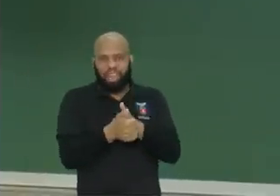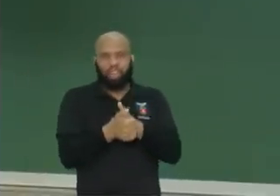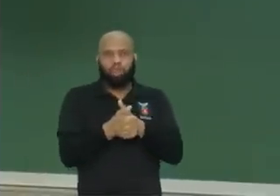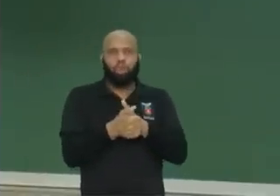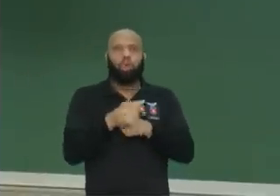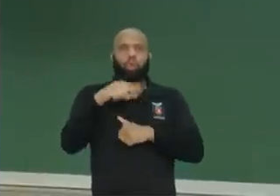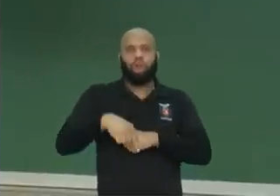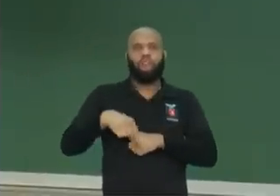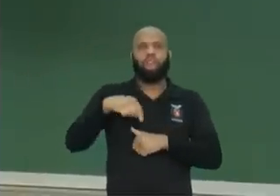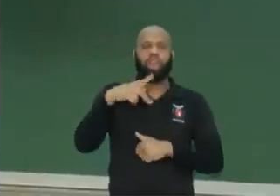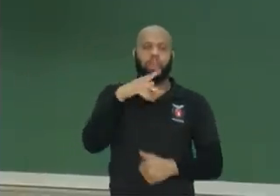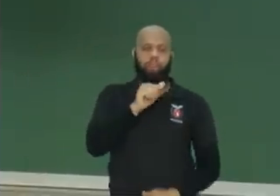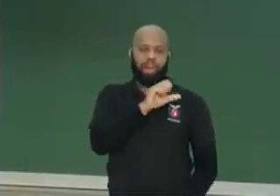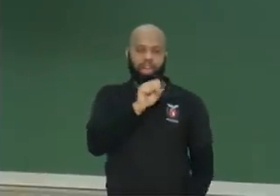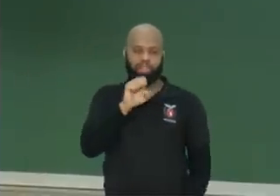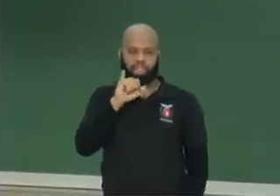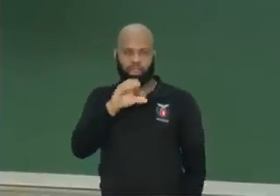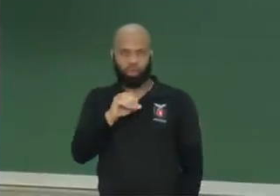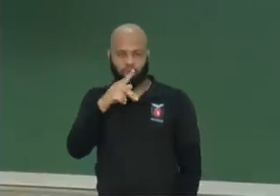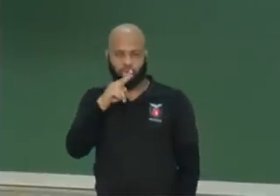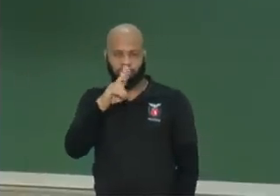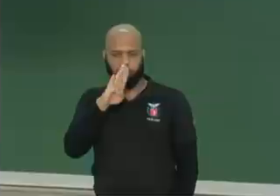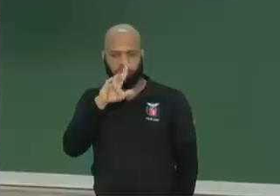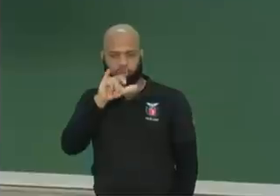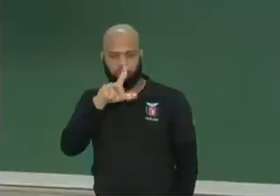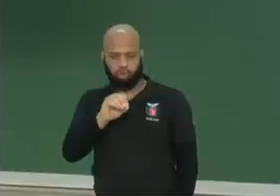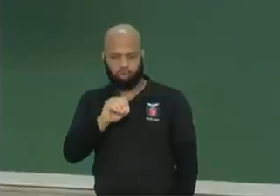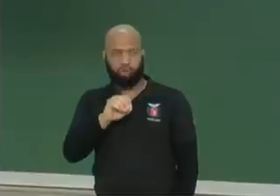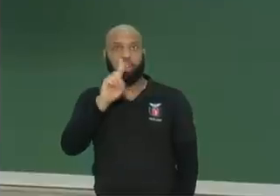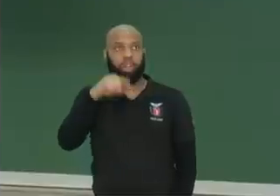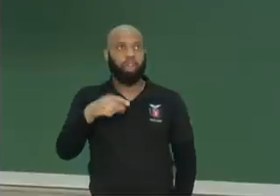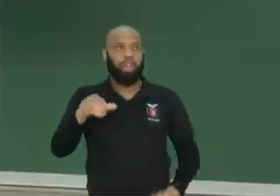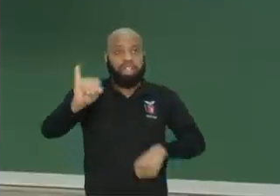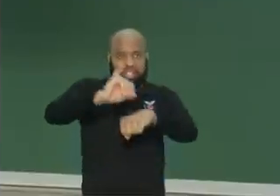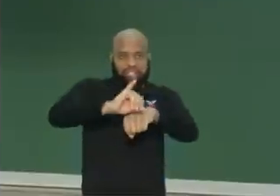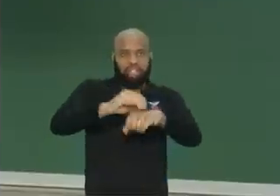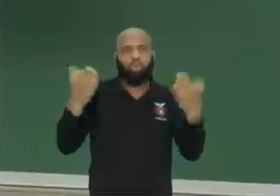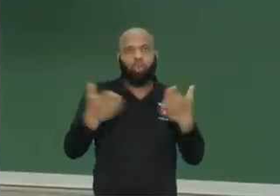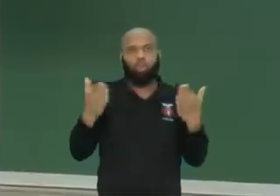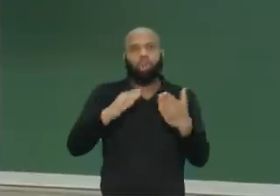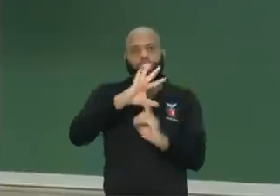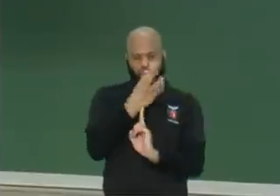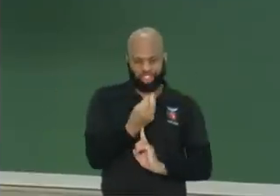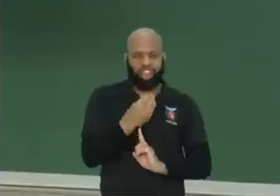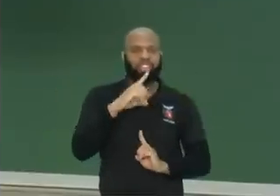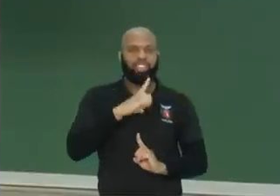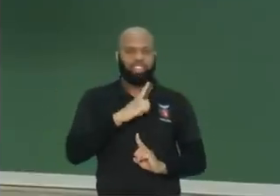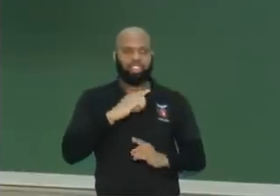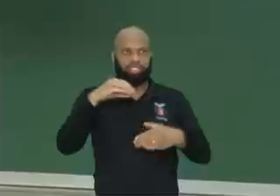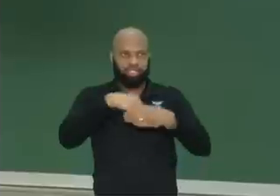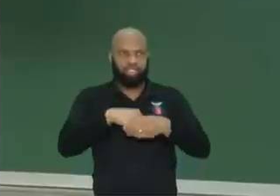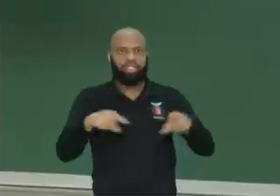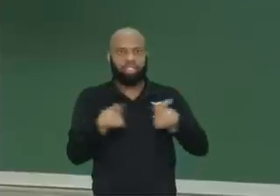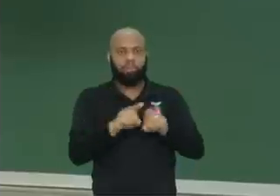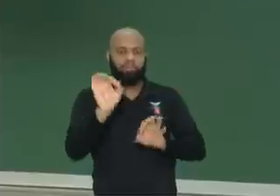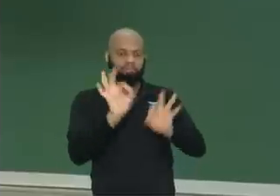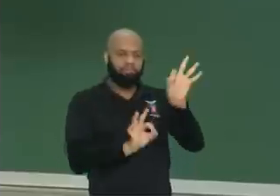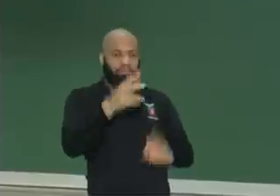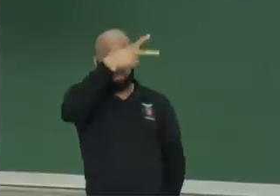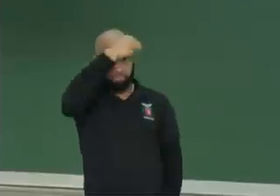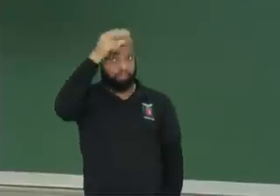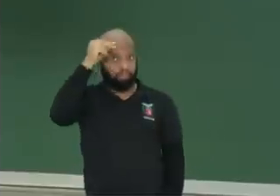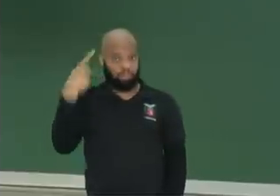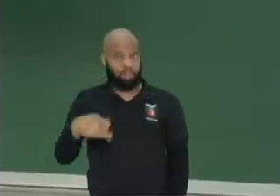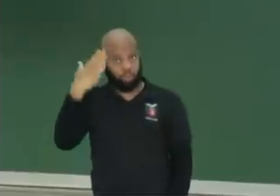quem é daqui de Curitiba e região metropolitana. Hoje ela é um centro de artes, gerido pela Prefeitura Municipal